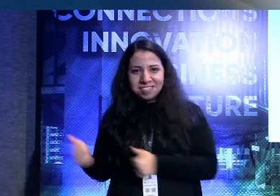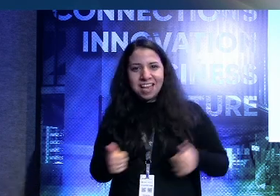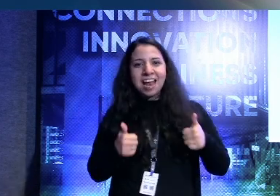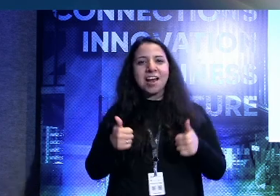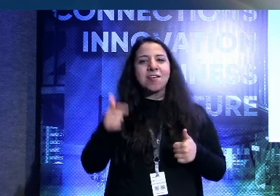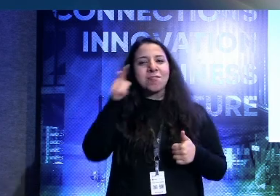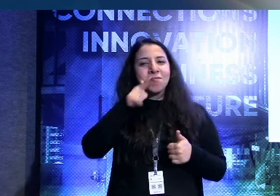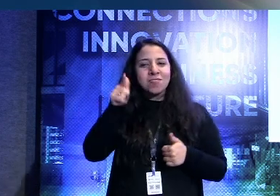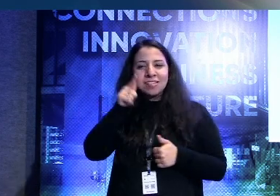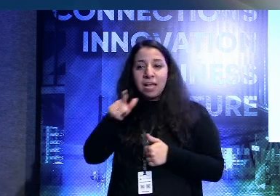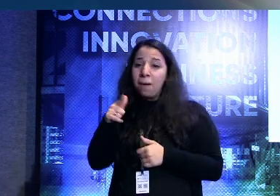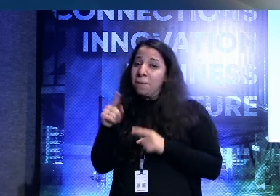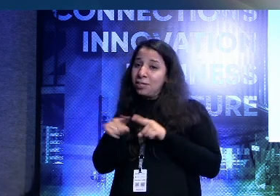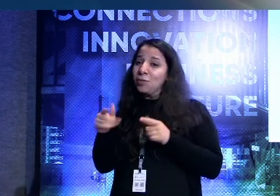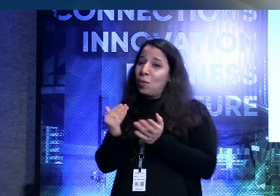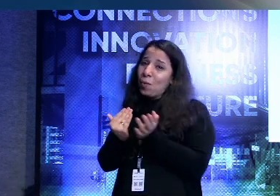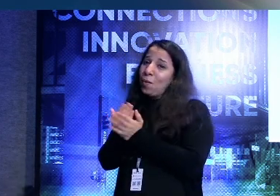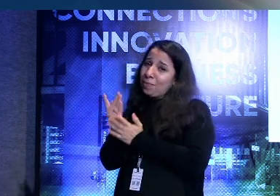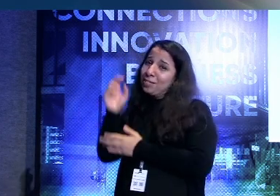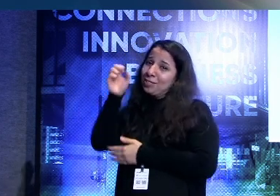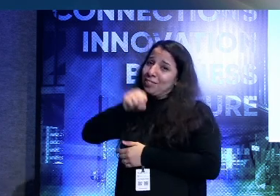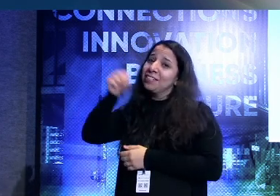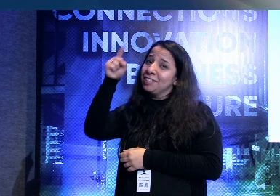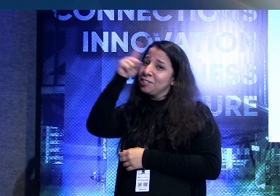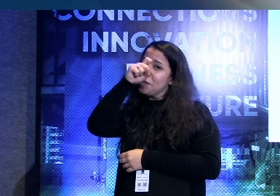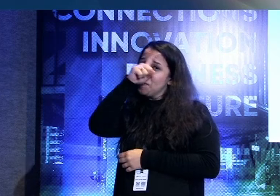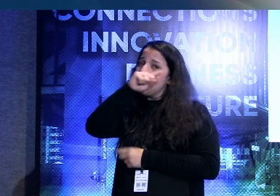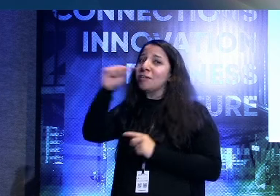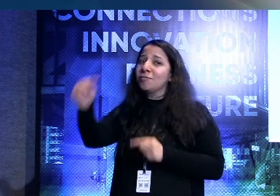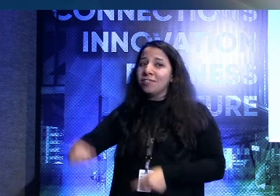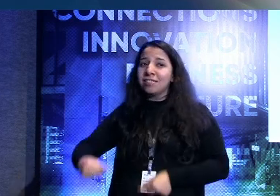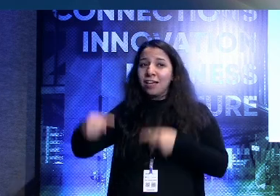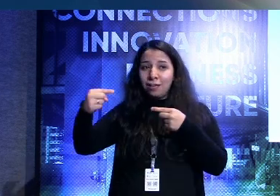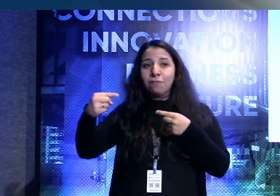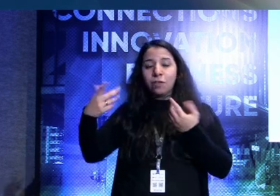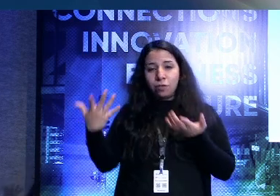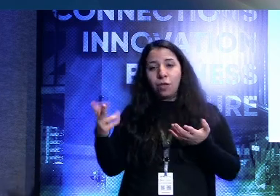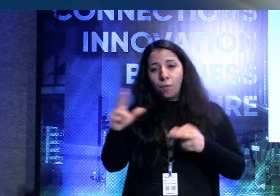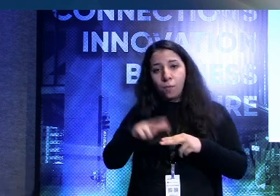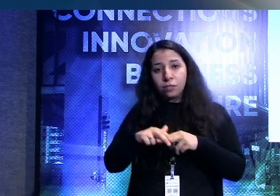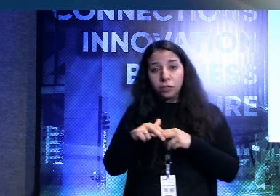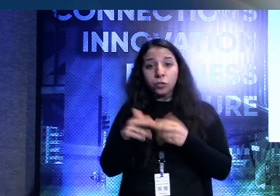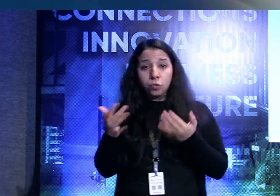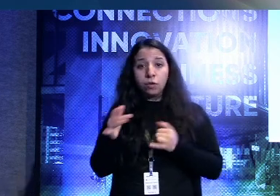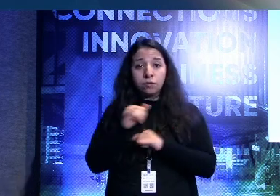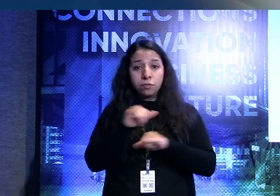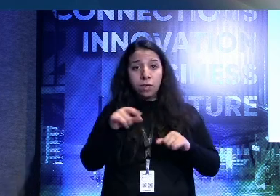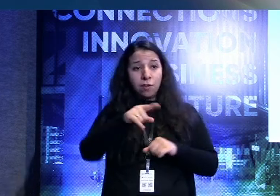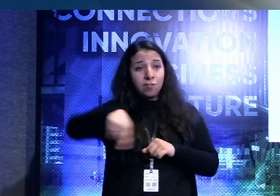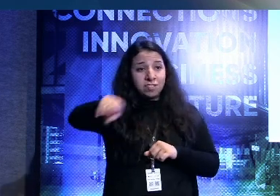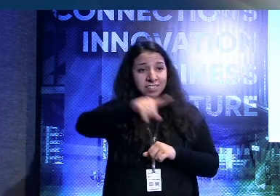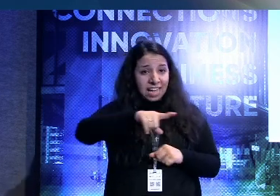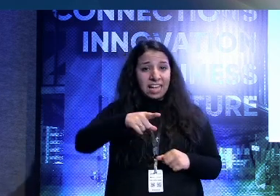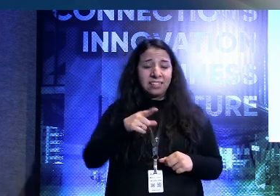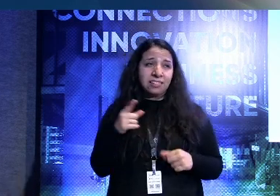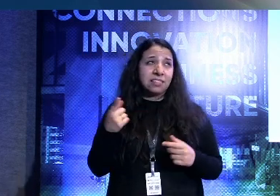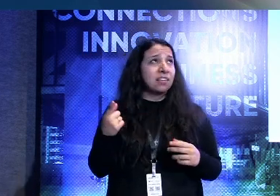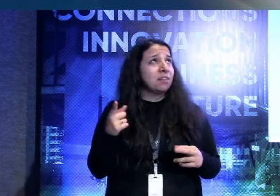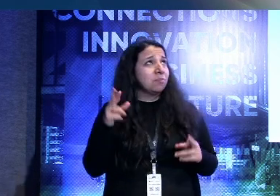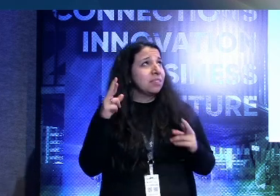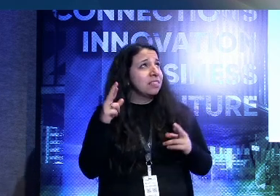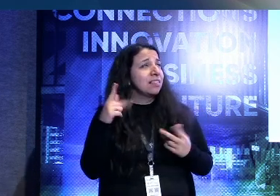muito difícil, realmente era desafiador. Então, para quem está vivenciando isso, ou para quem pretende vivenciar isso dentro das suas organizações, das suas